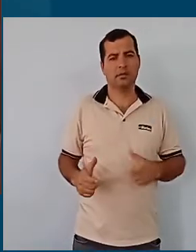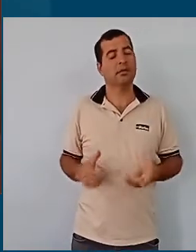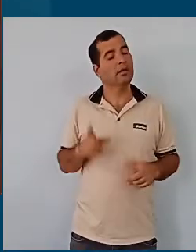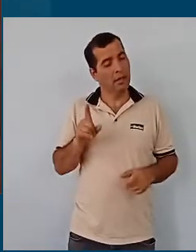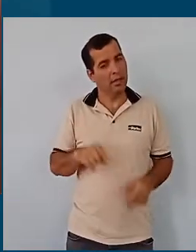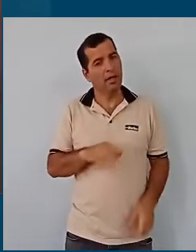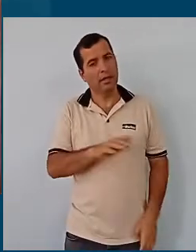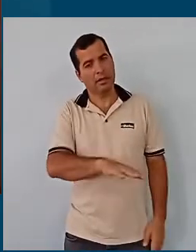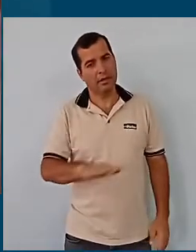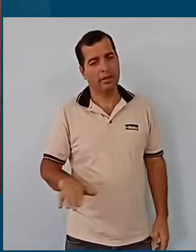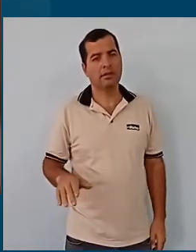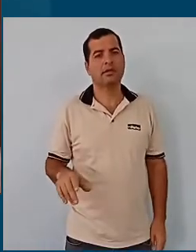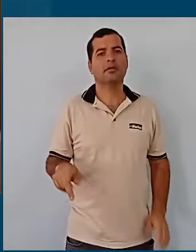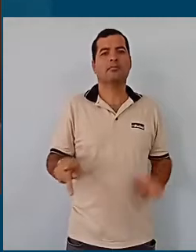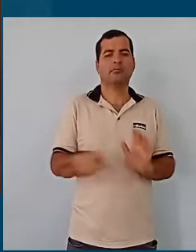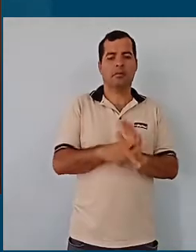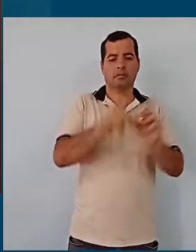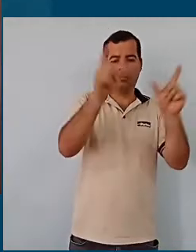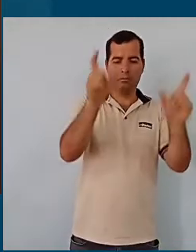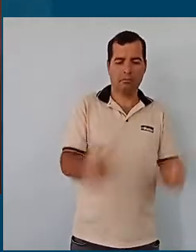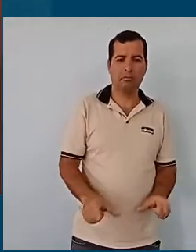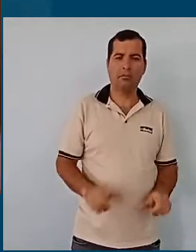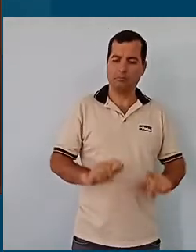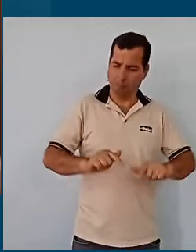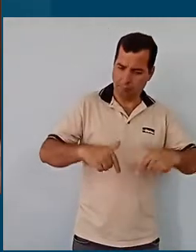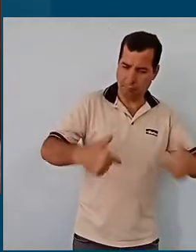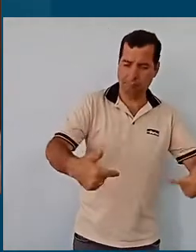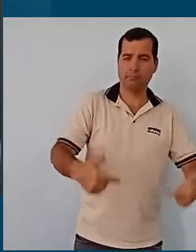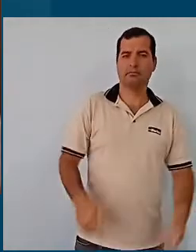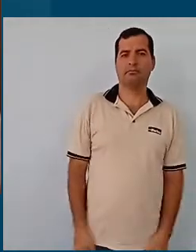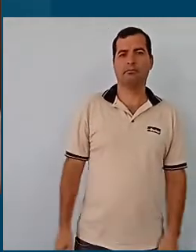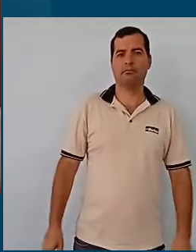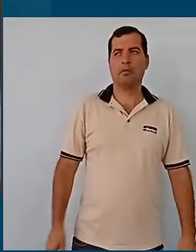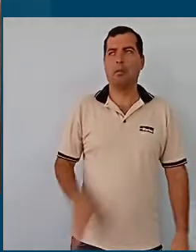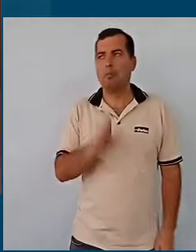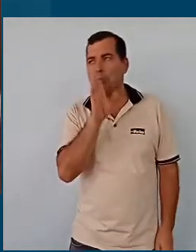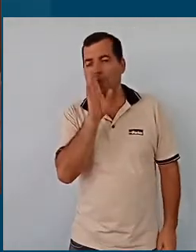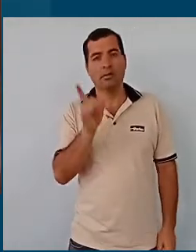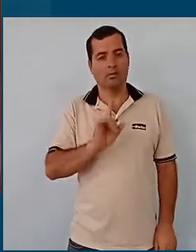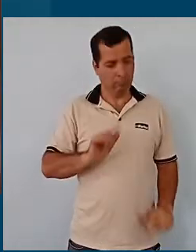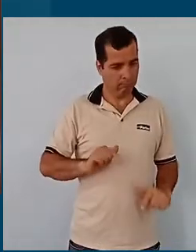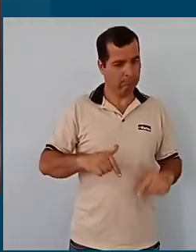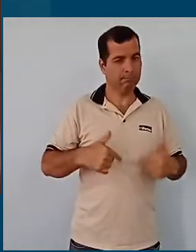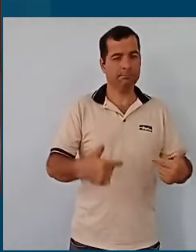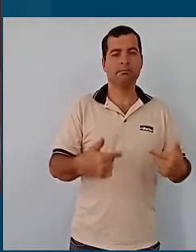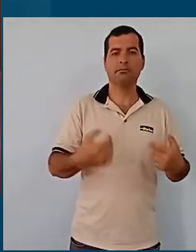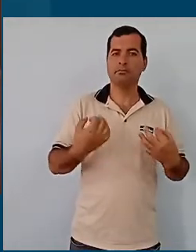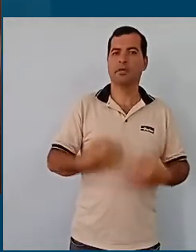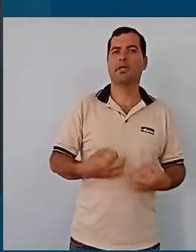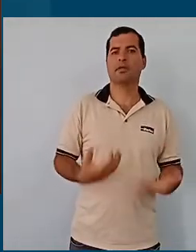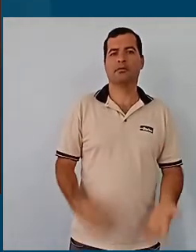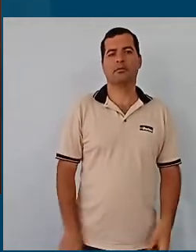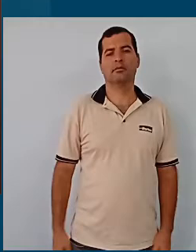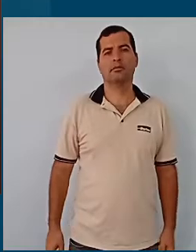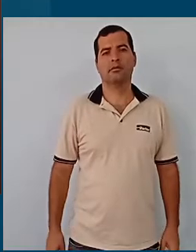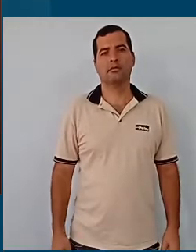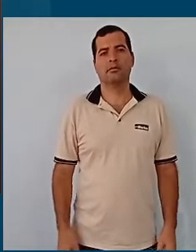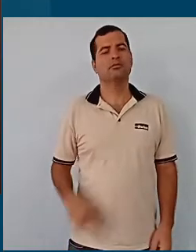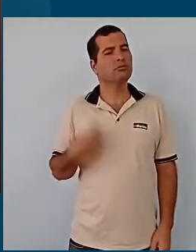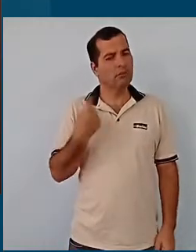da criança um sujeito ativo. É isso que promove a aprendizagem. E hoje a gente sabe que é